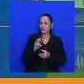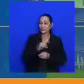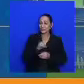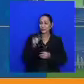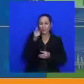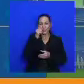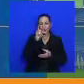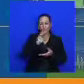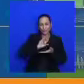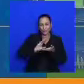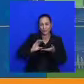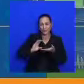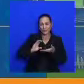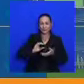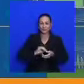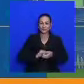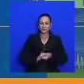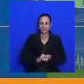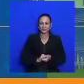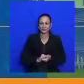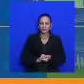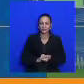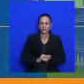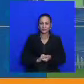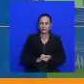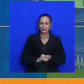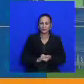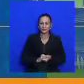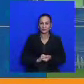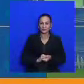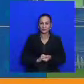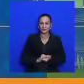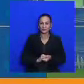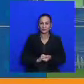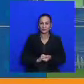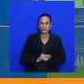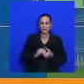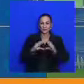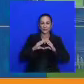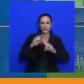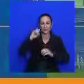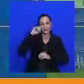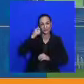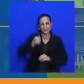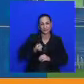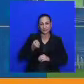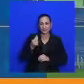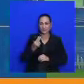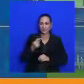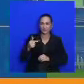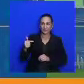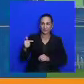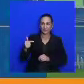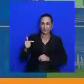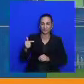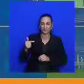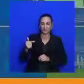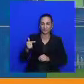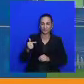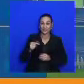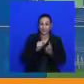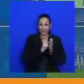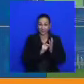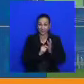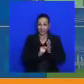você ainda tem muitas chances. Bola preta número 27, preta 27.